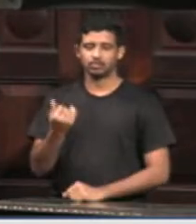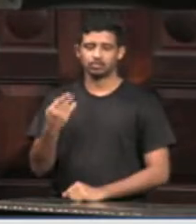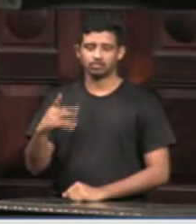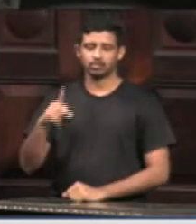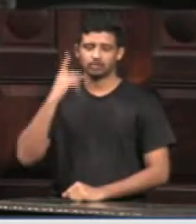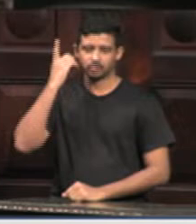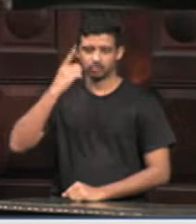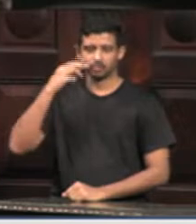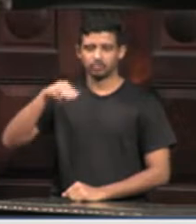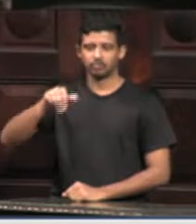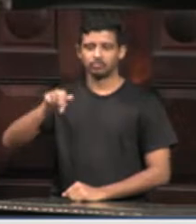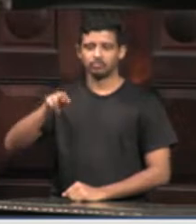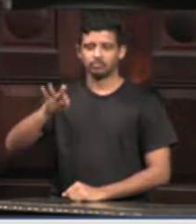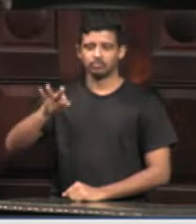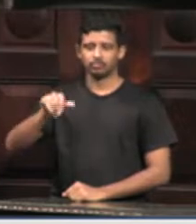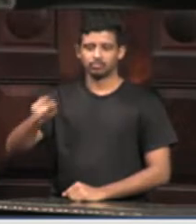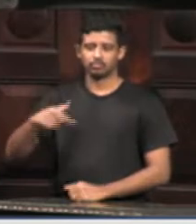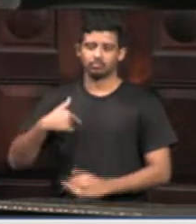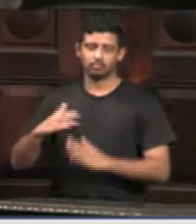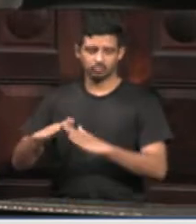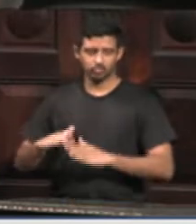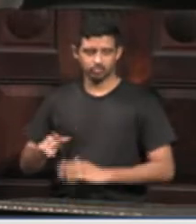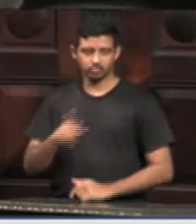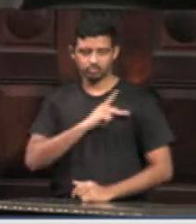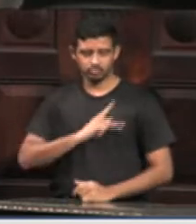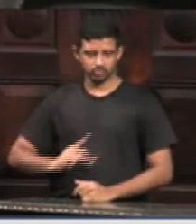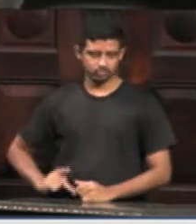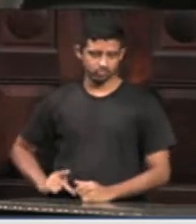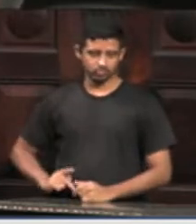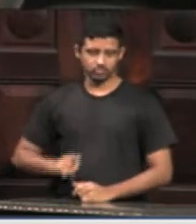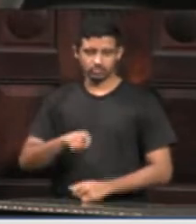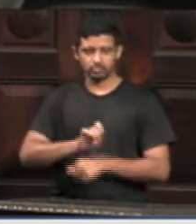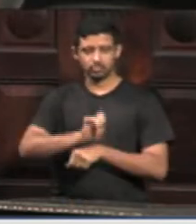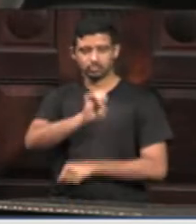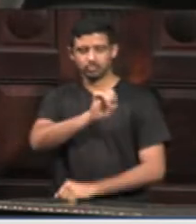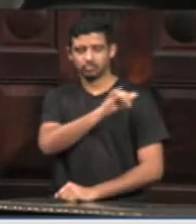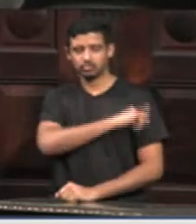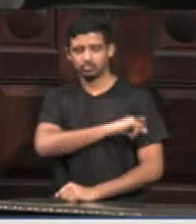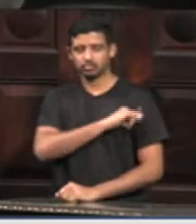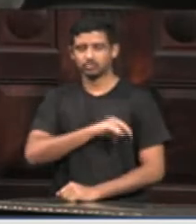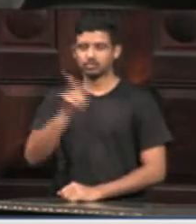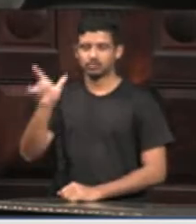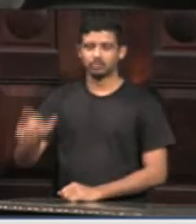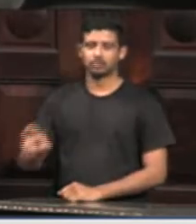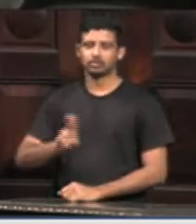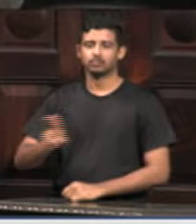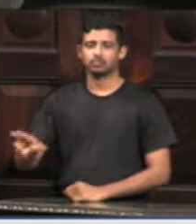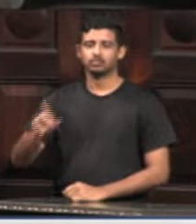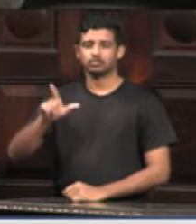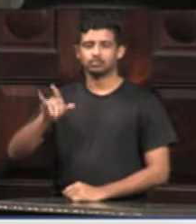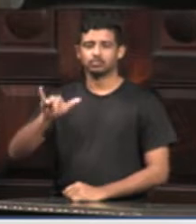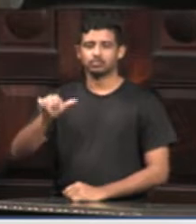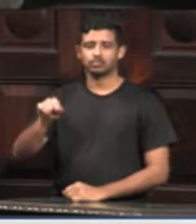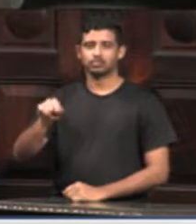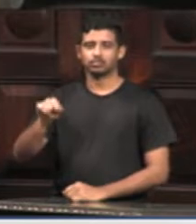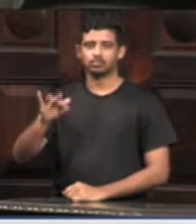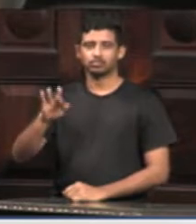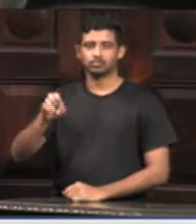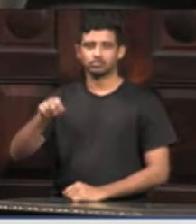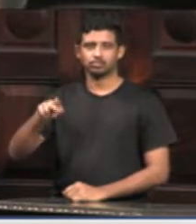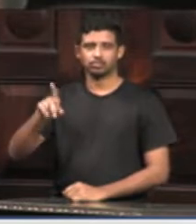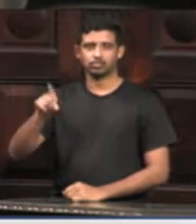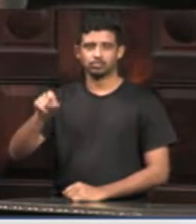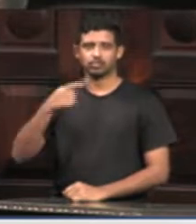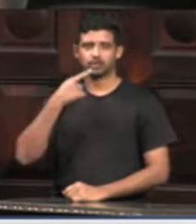Rocha. Solicita ao excelentíssimo senhor presidente do Tribunal de Justiça do Estado do Rio de Janeiro, Luiz Fernando Ribeiro de Carvalho, um envio de mensagem dispondo